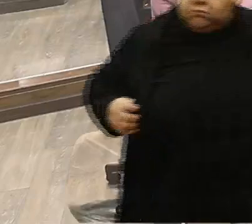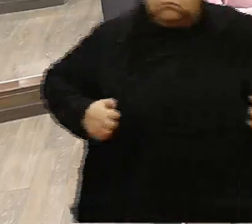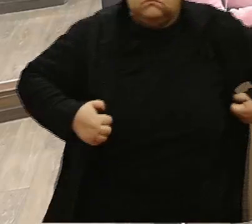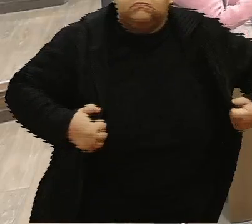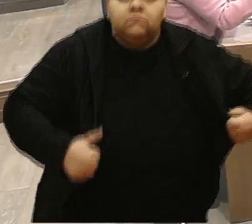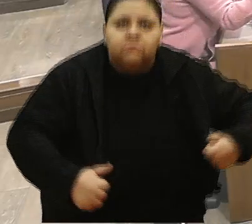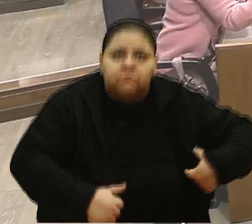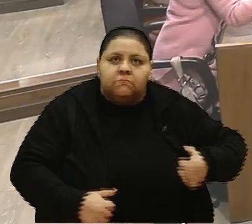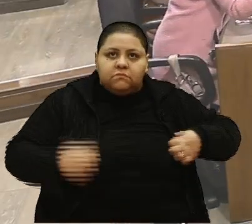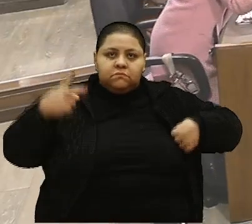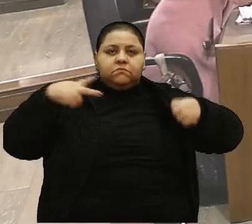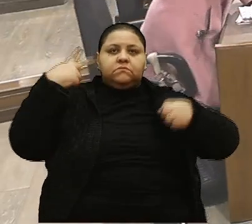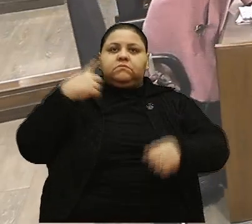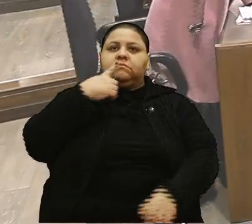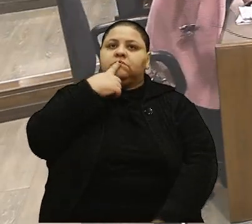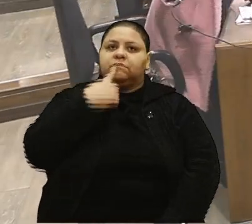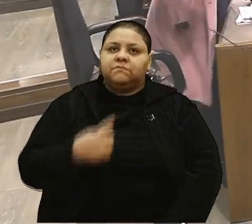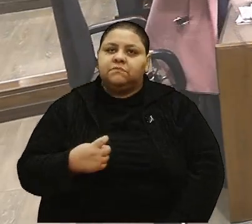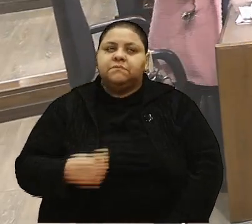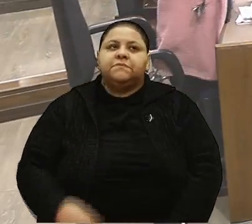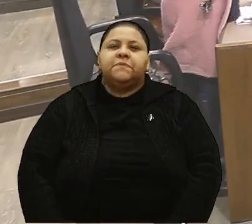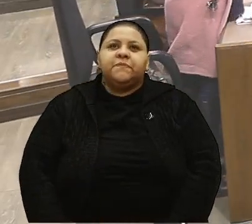Vereadora Rose Frigeri.